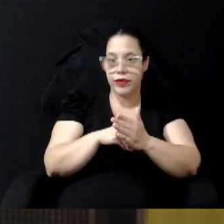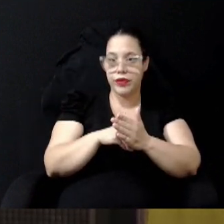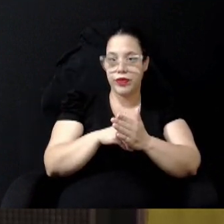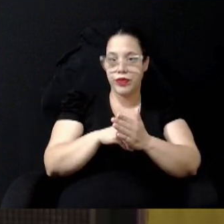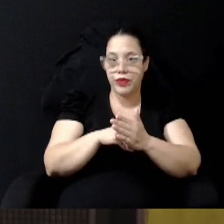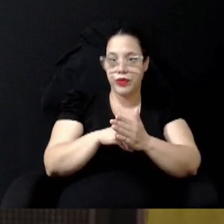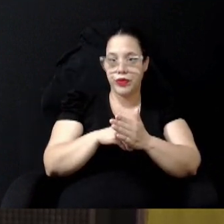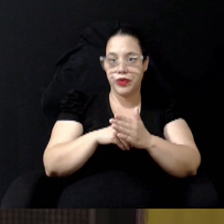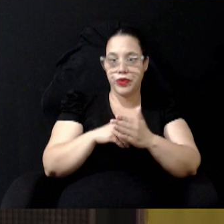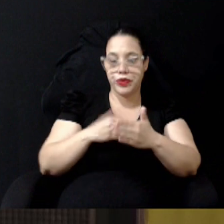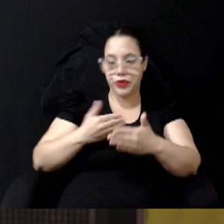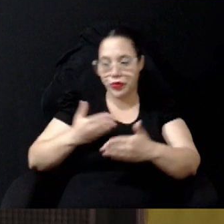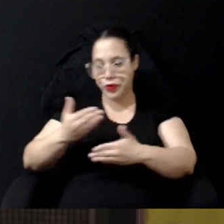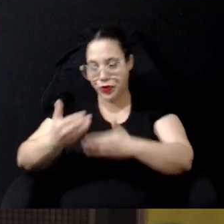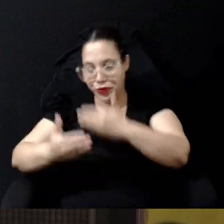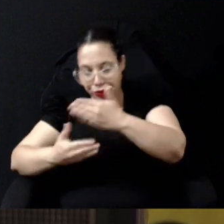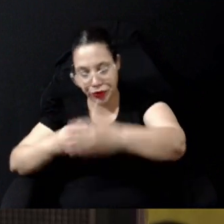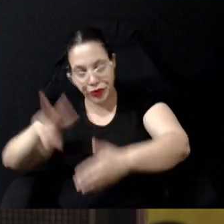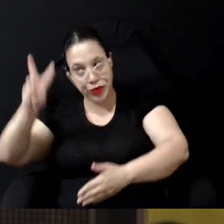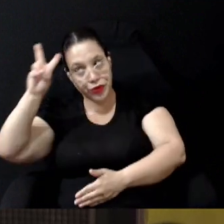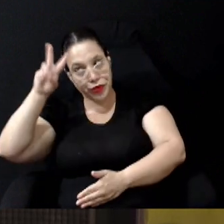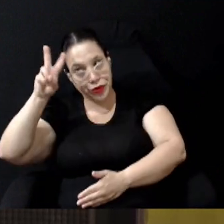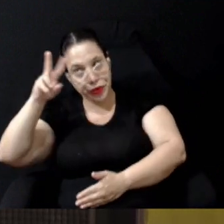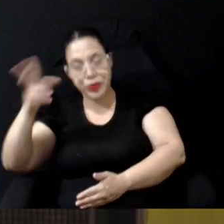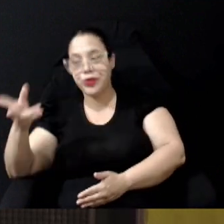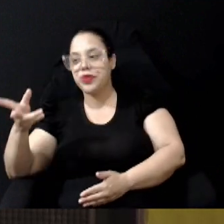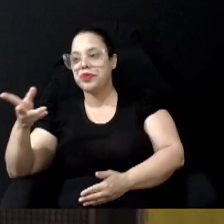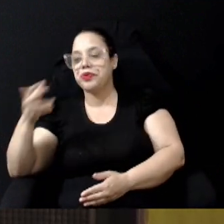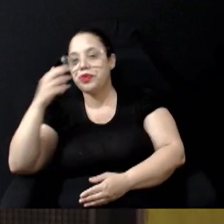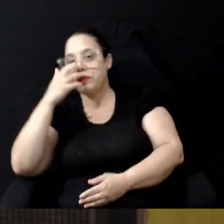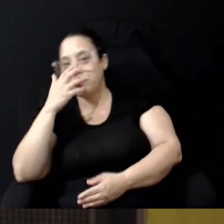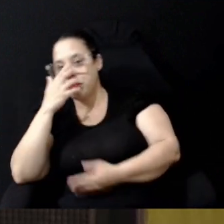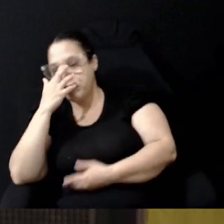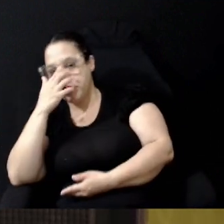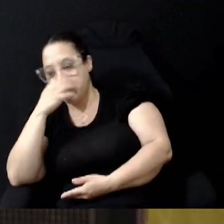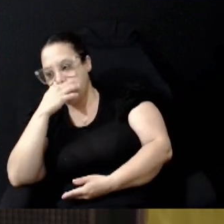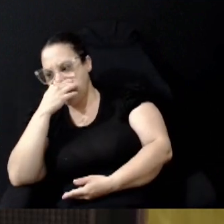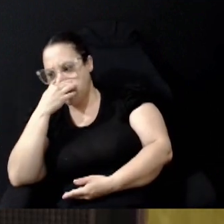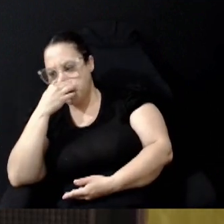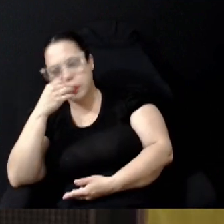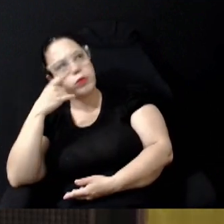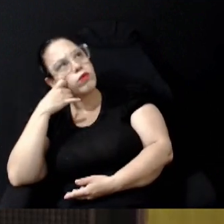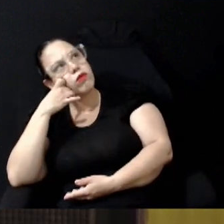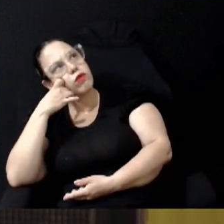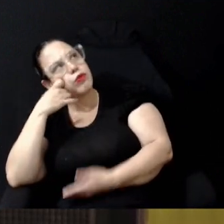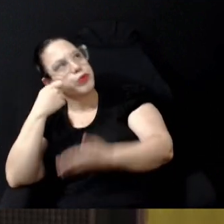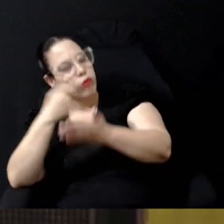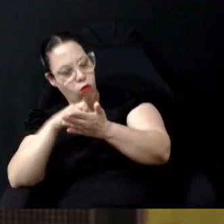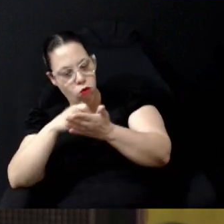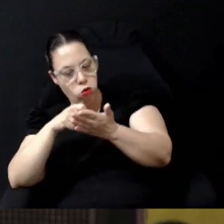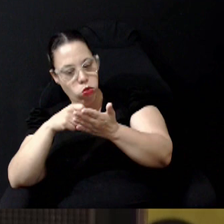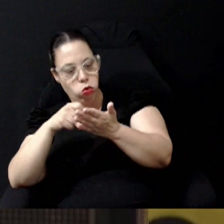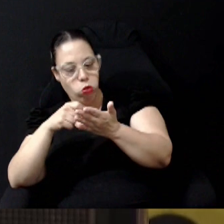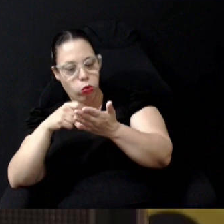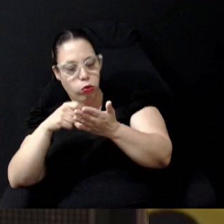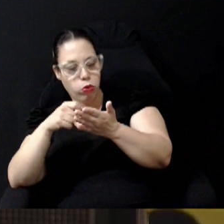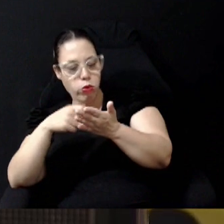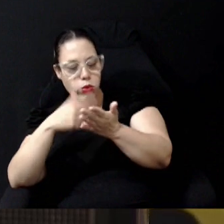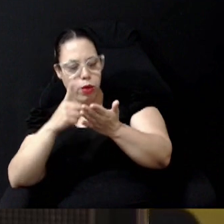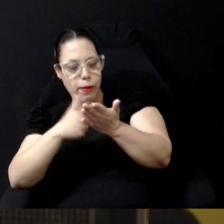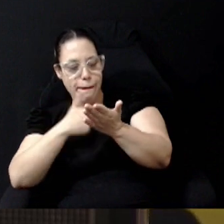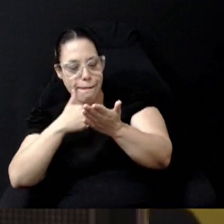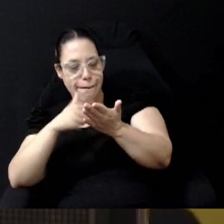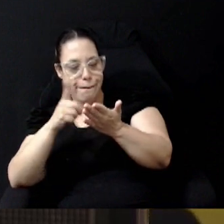transfere para a história, né? Já que, pensando no autor aqui que falou que um livro, ele é